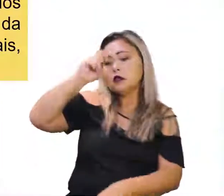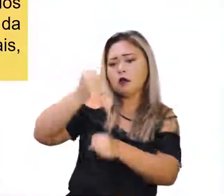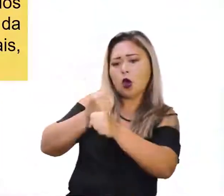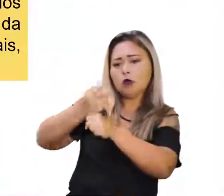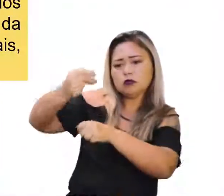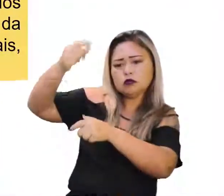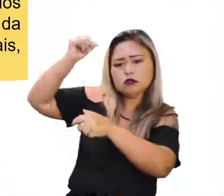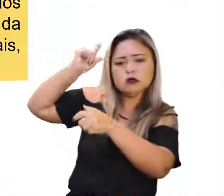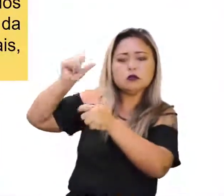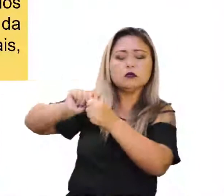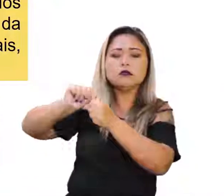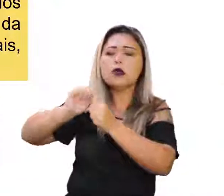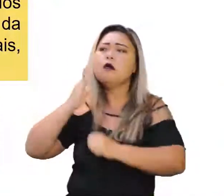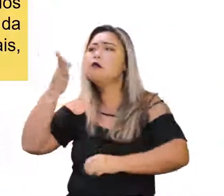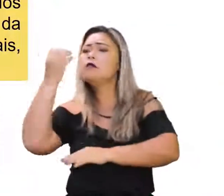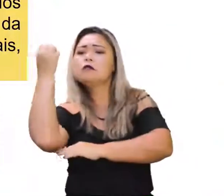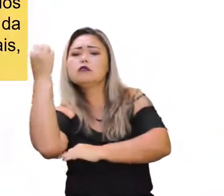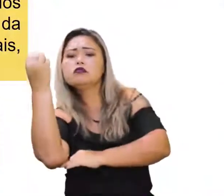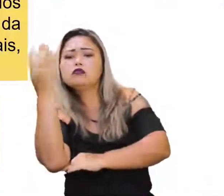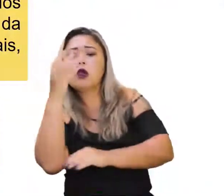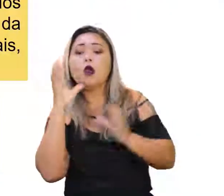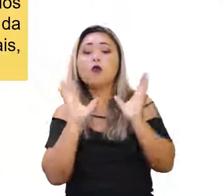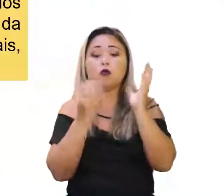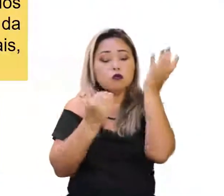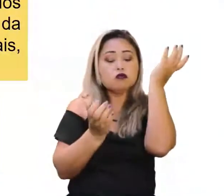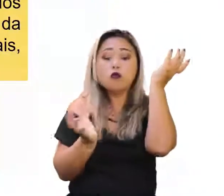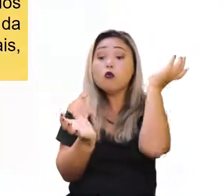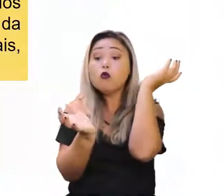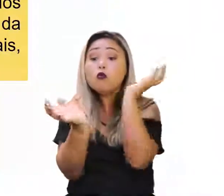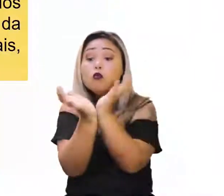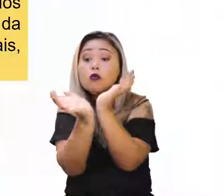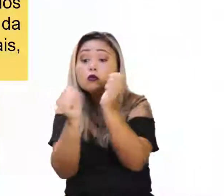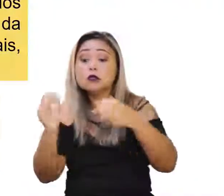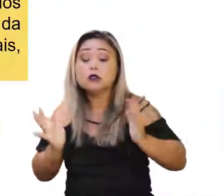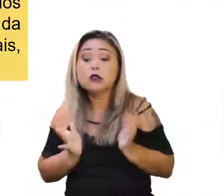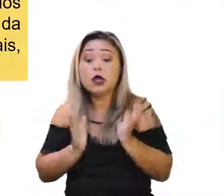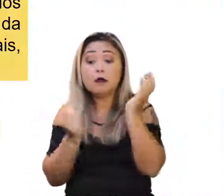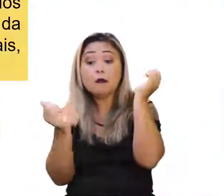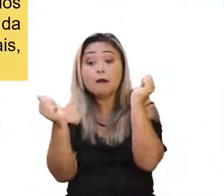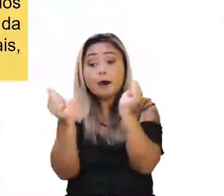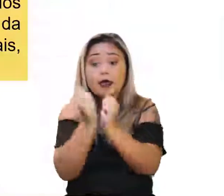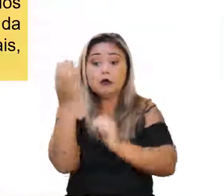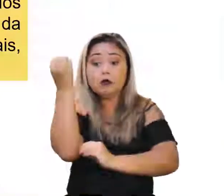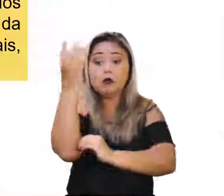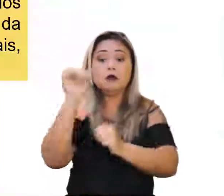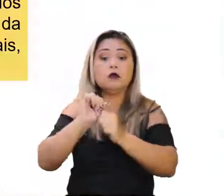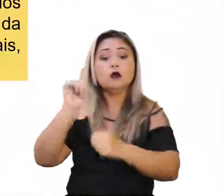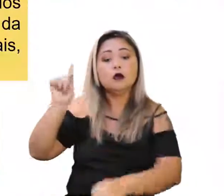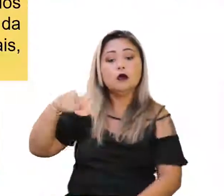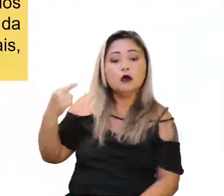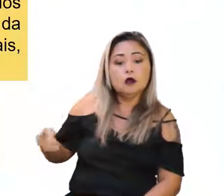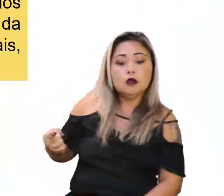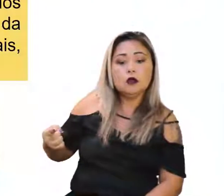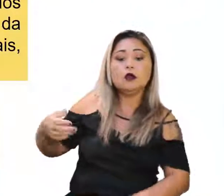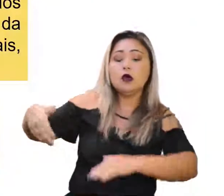percorrendo até castelos e burgos medievais, chegando aos dias atuais. O teatro de rua, então, o